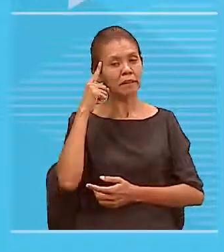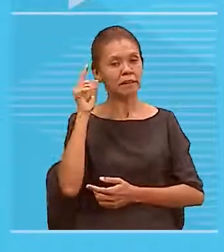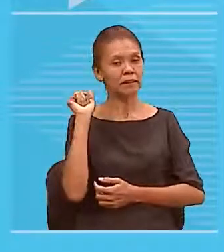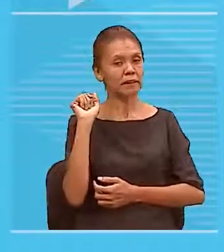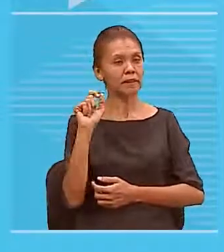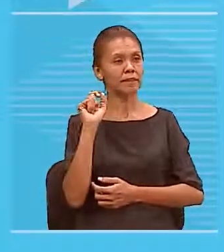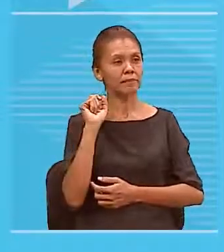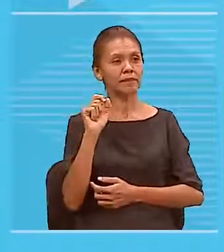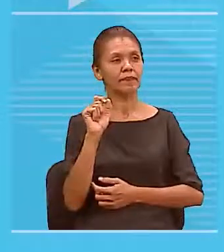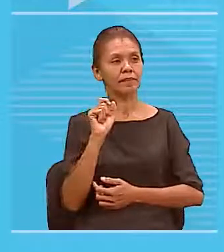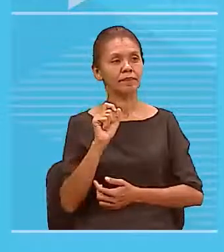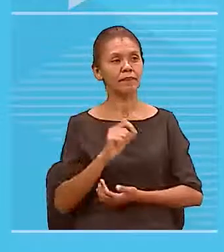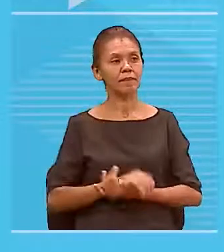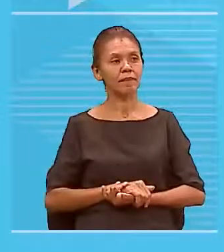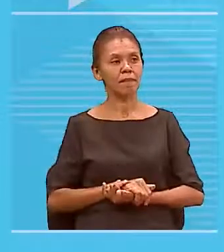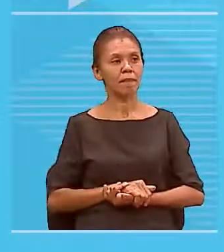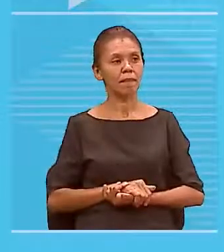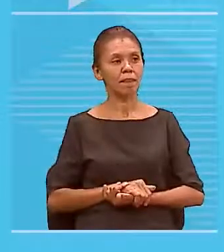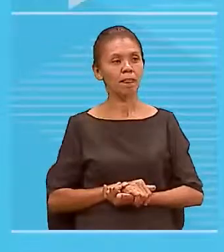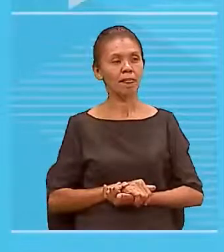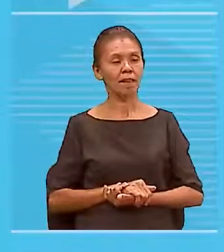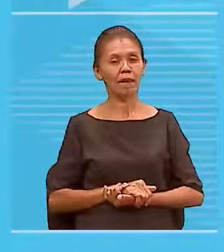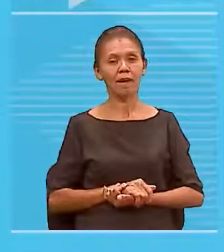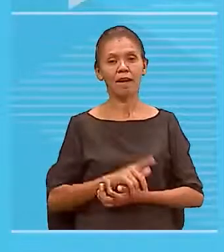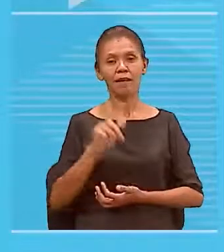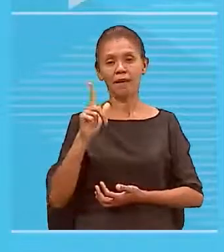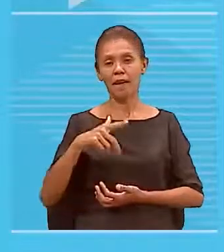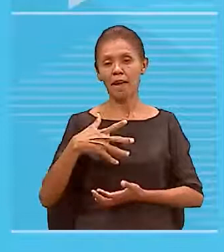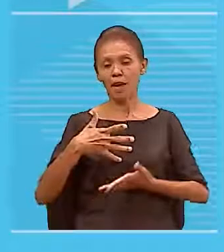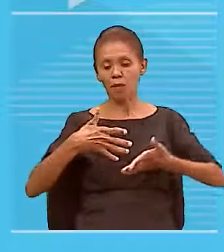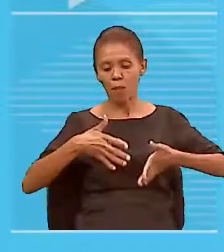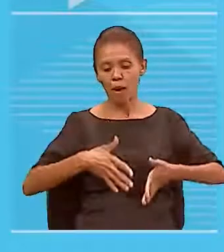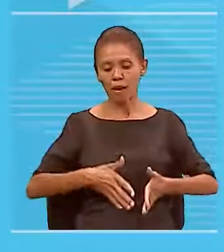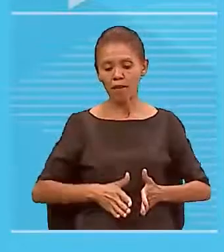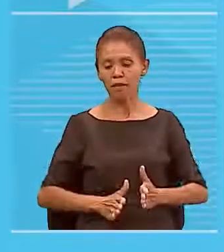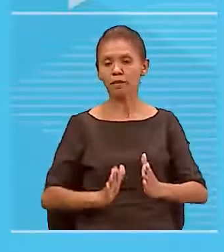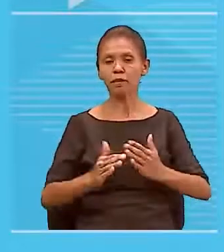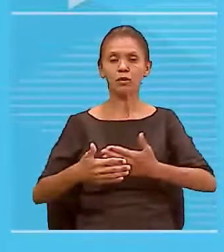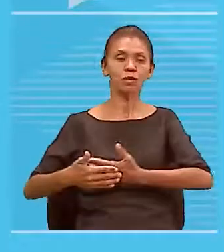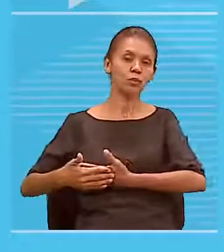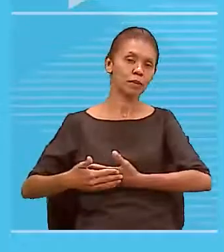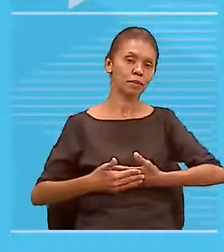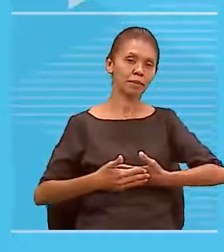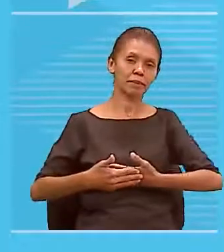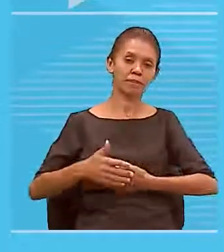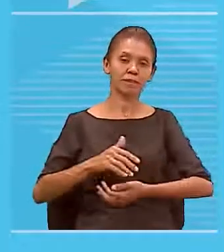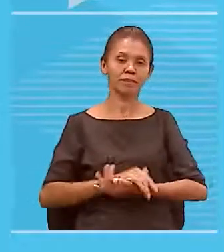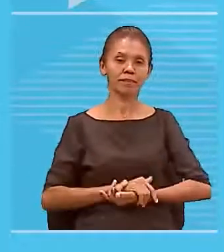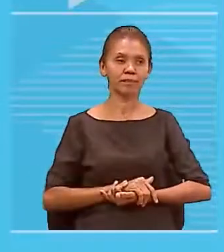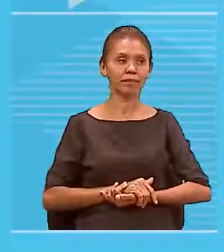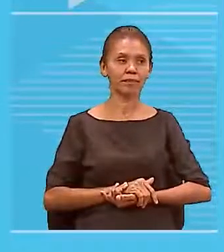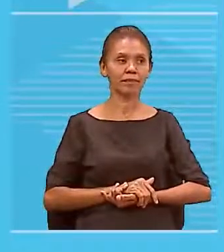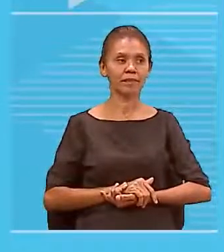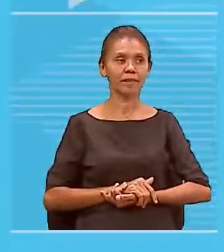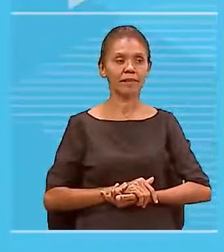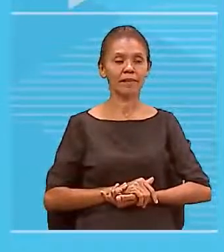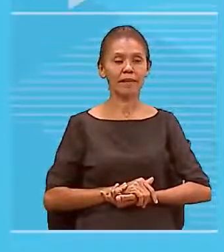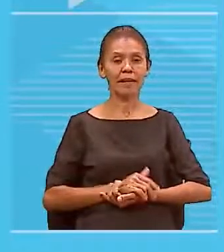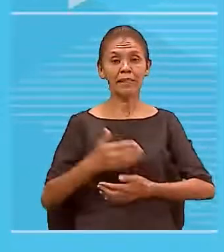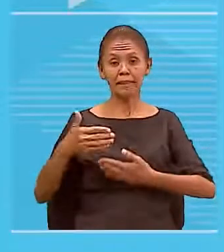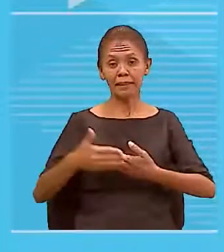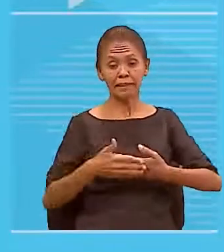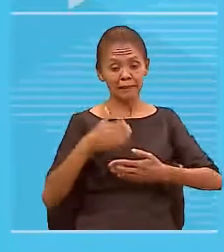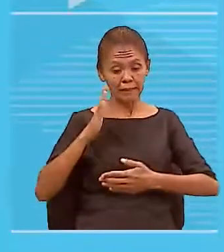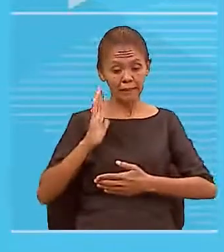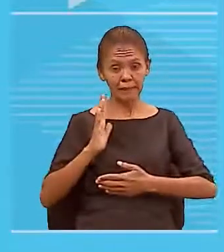é uma é uma criança que nasceu o que vai nascer